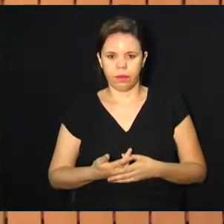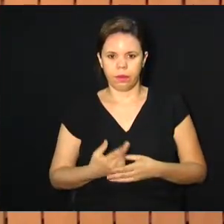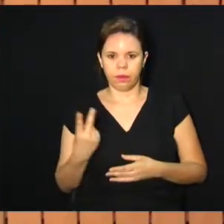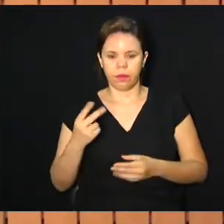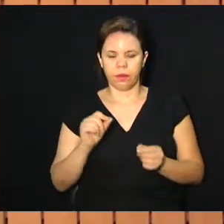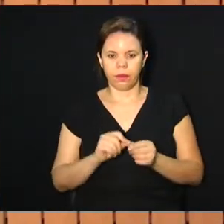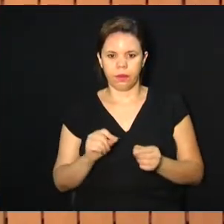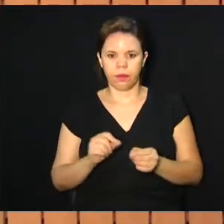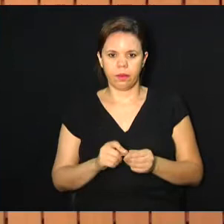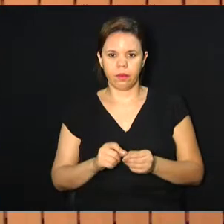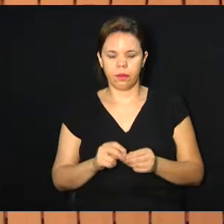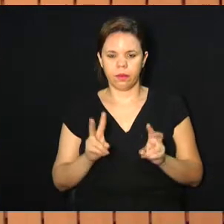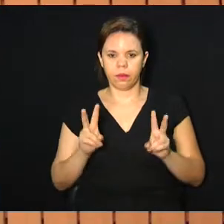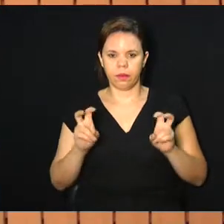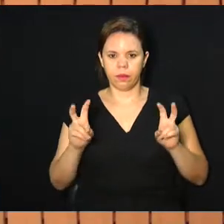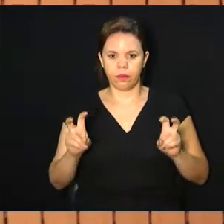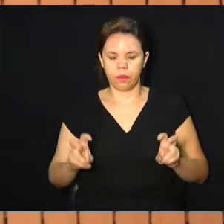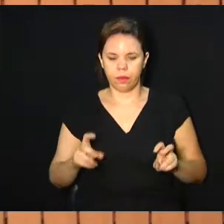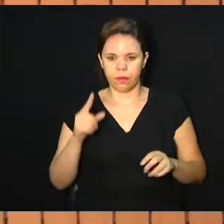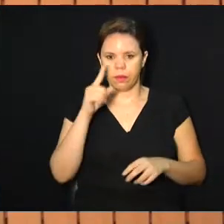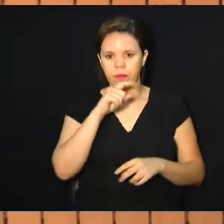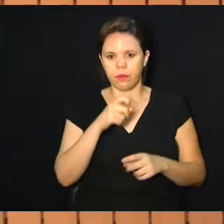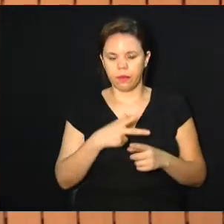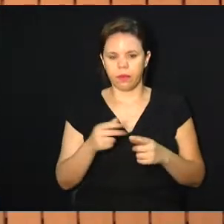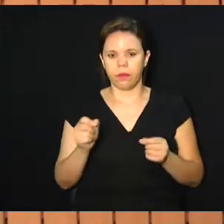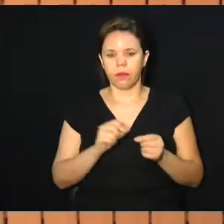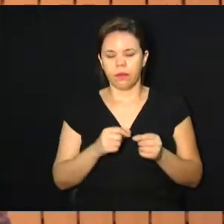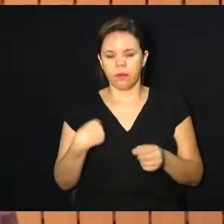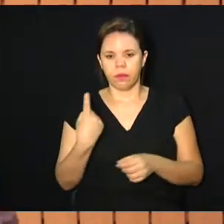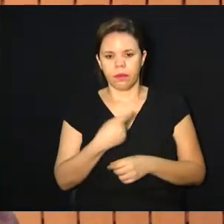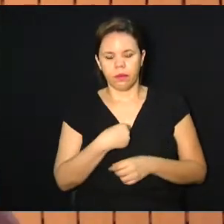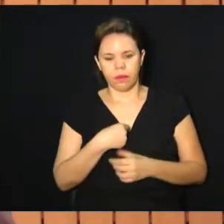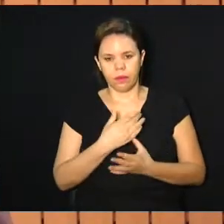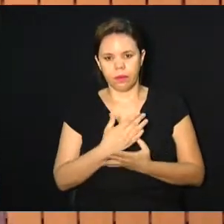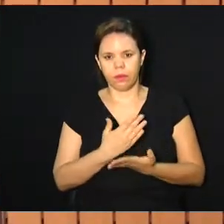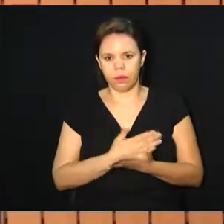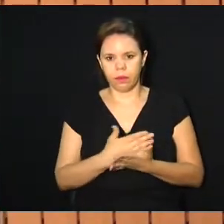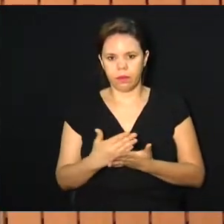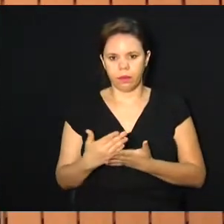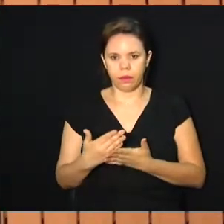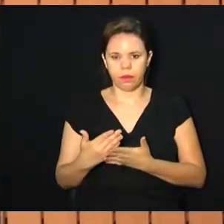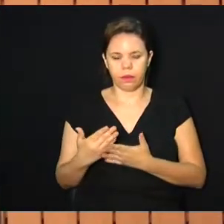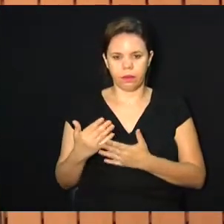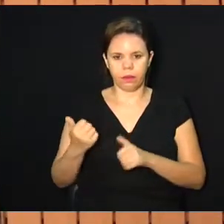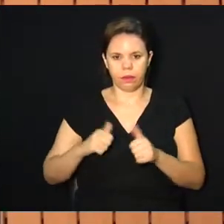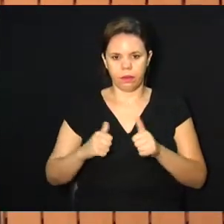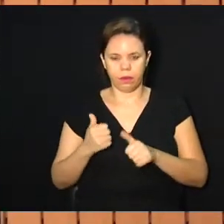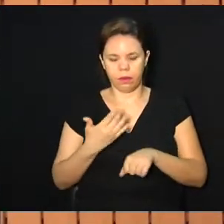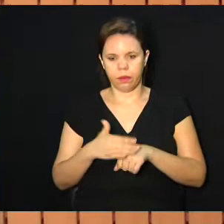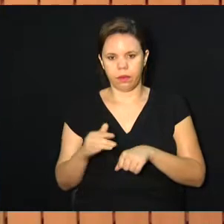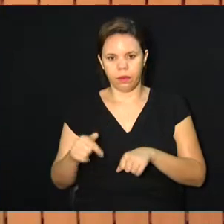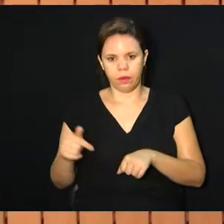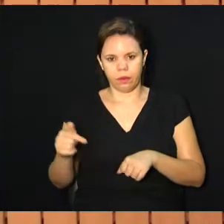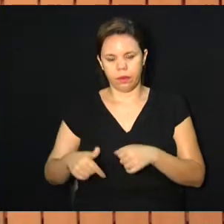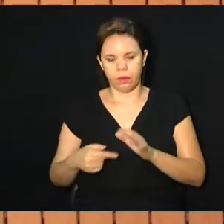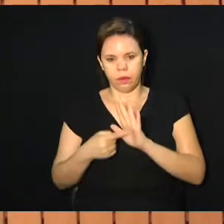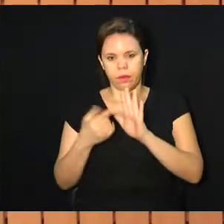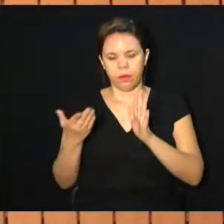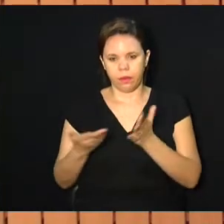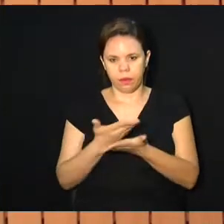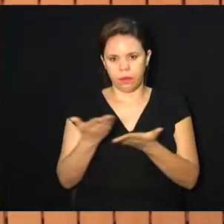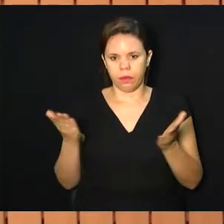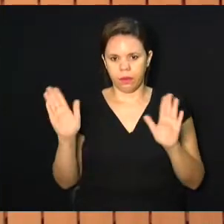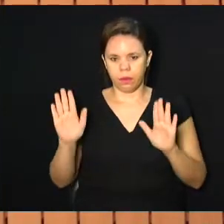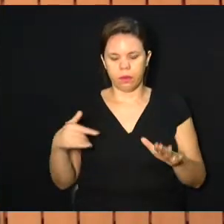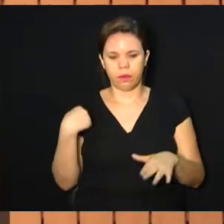na verdade, é um tema muito difícil, super árido, que a gente começou a compilar aí boas práticas, né, que é aqui que eu estou colocando um pouco, mas